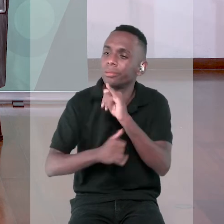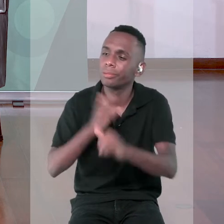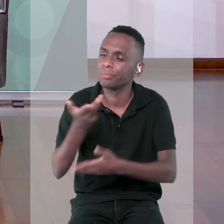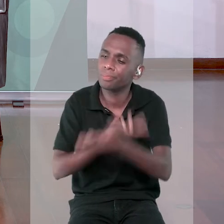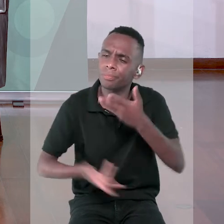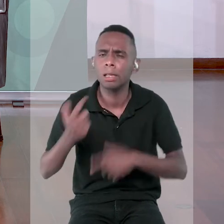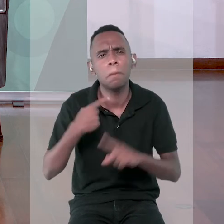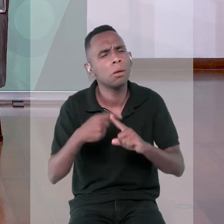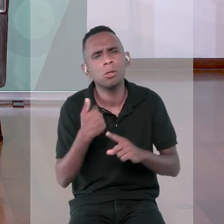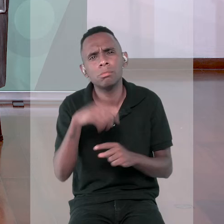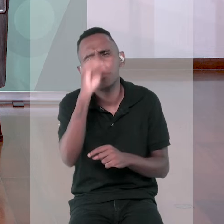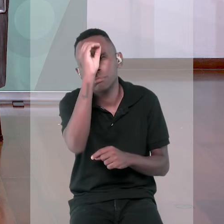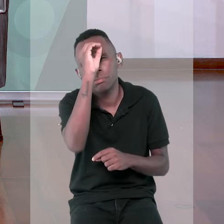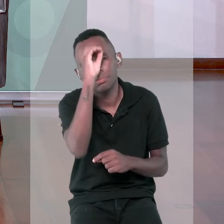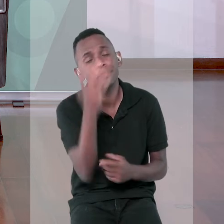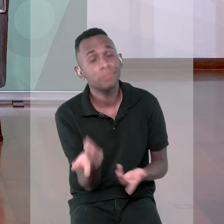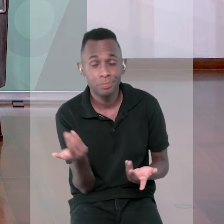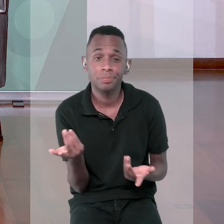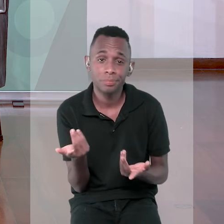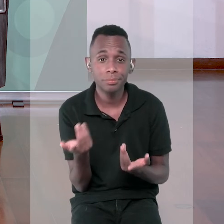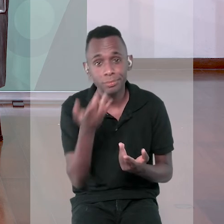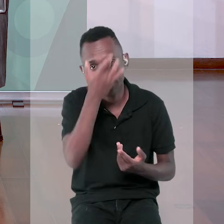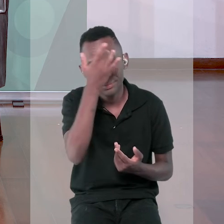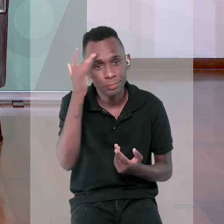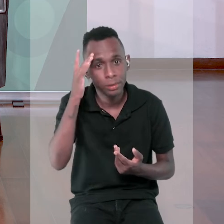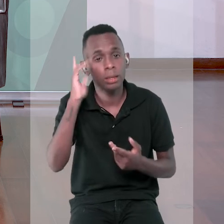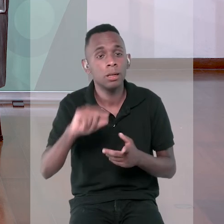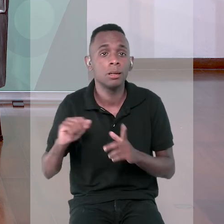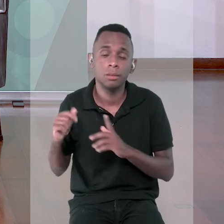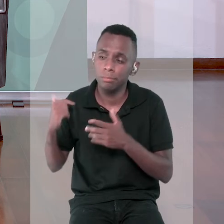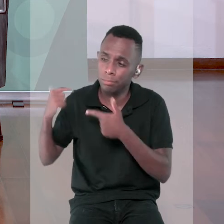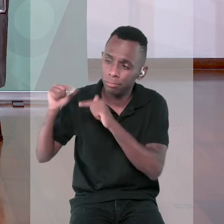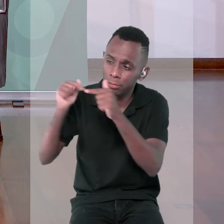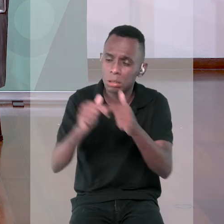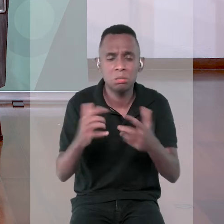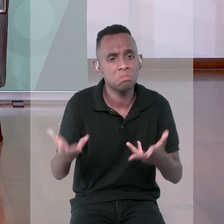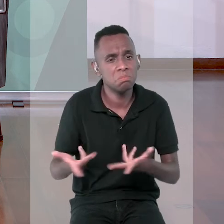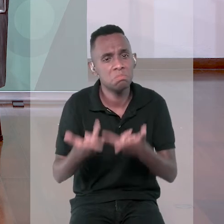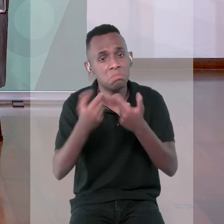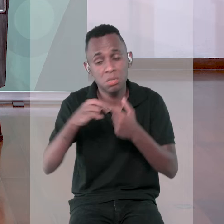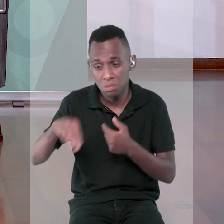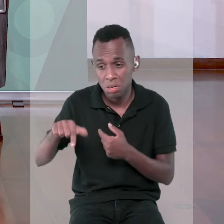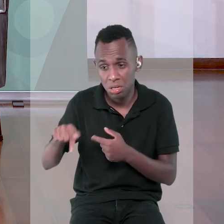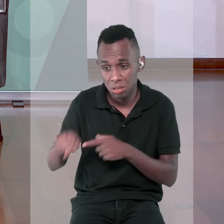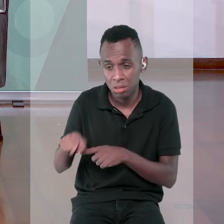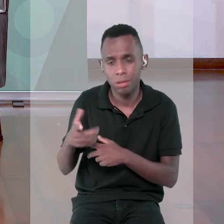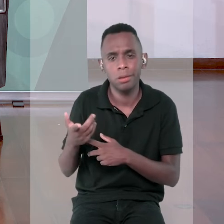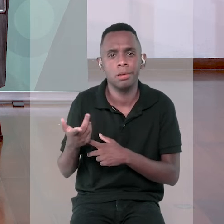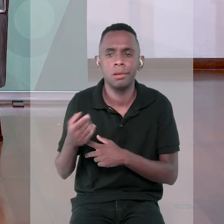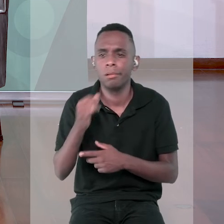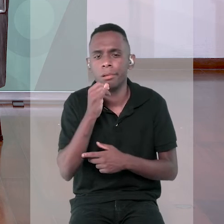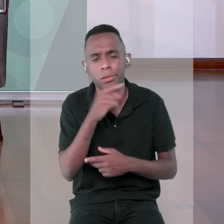gente não tem a menor noção mesmo. Né? São pessoas de trajetórias riquíssimas. A Maria Quitéria, a Isabelle